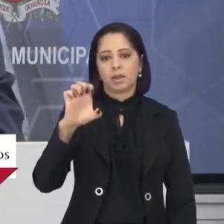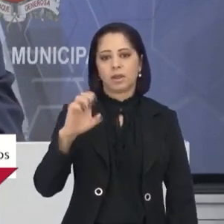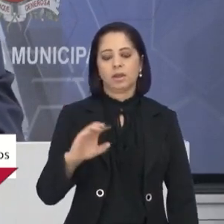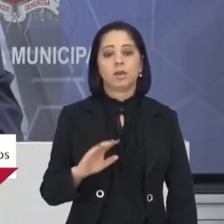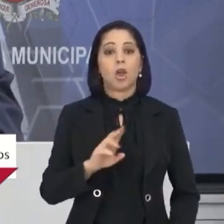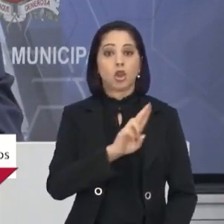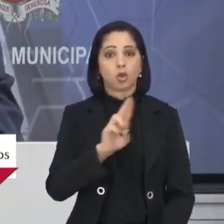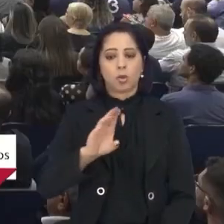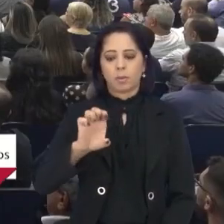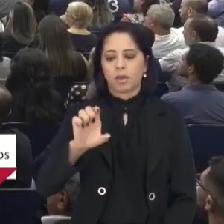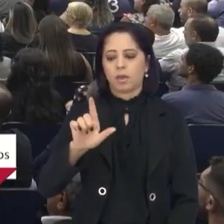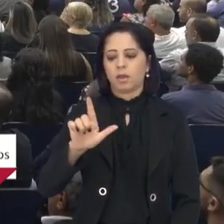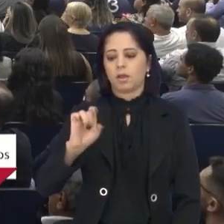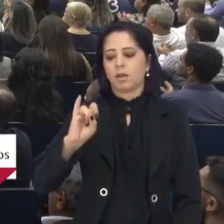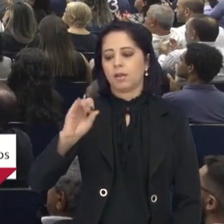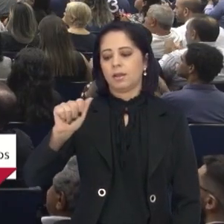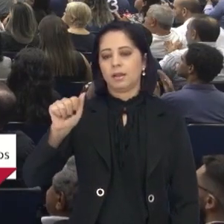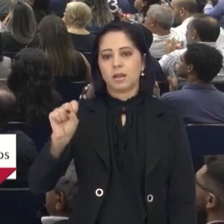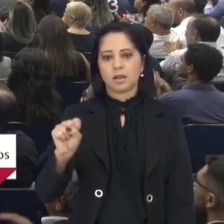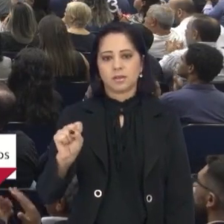Elias Santos Ferreira